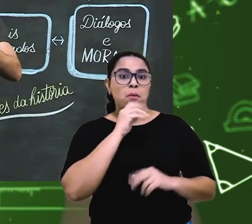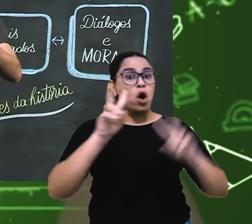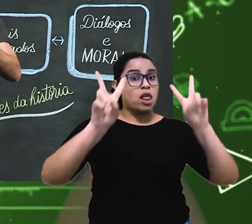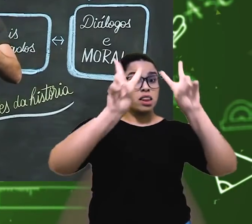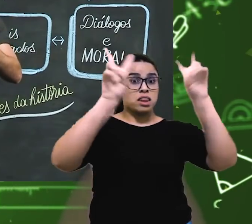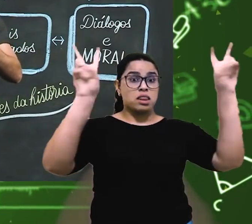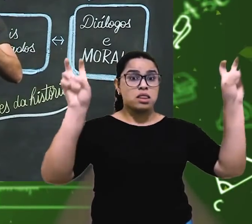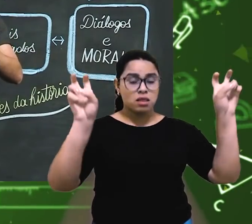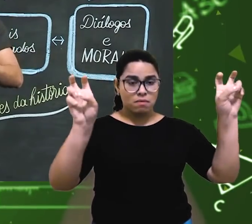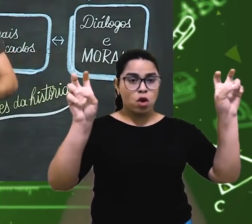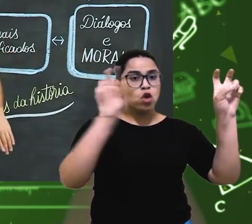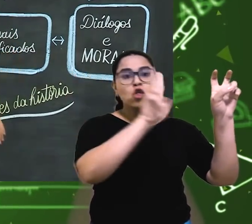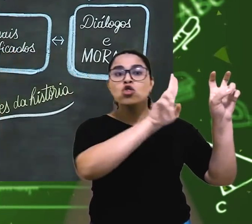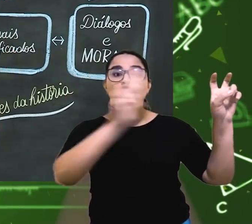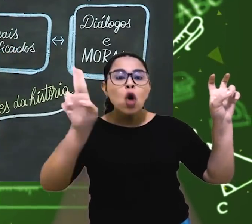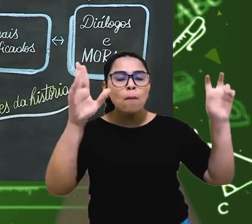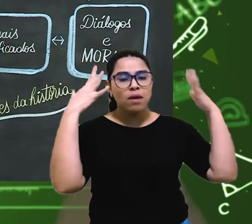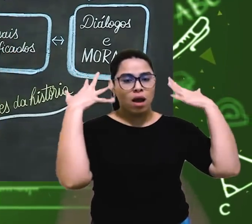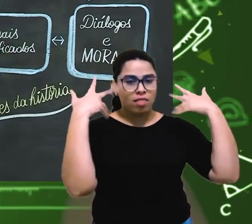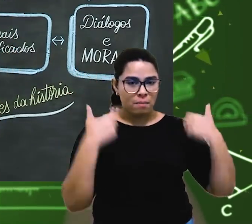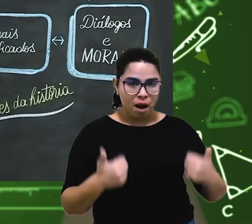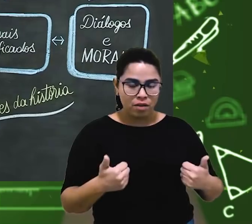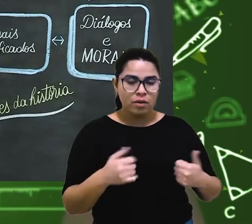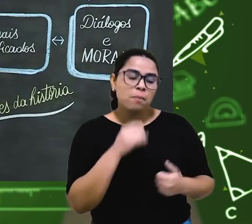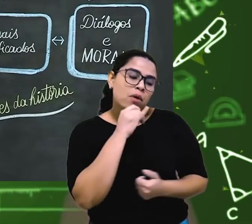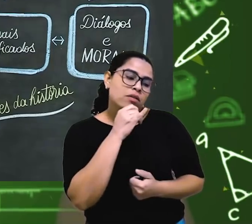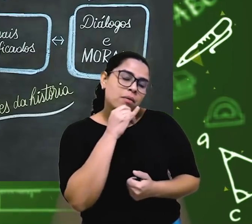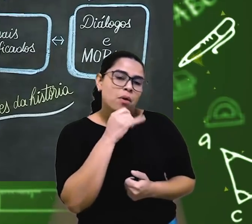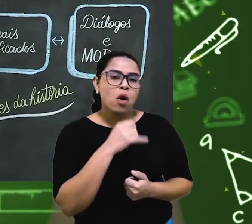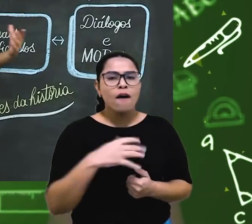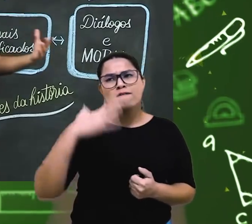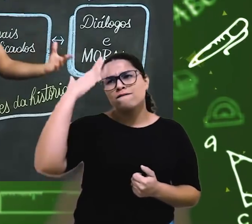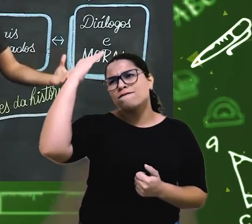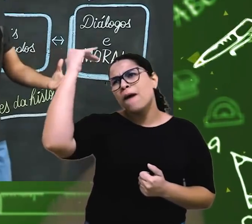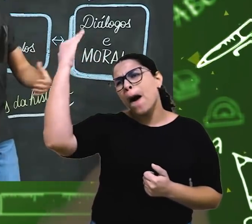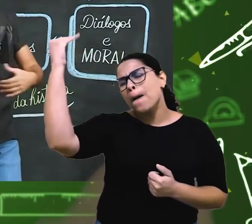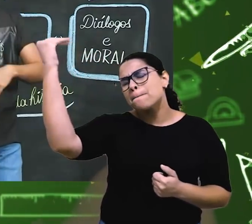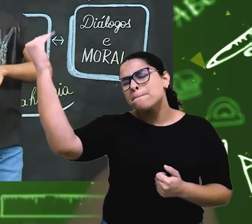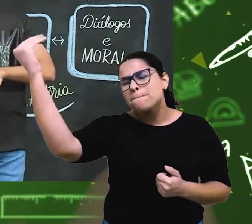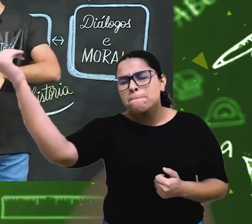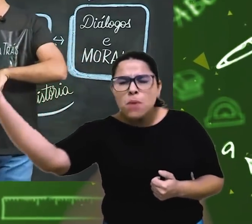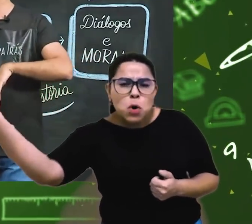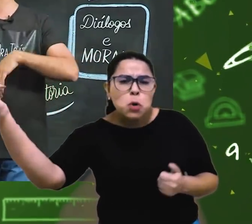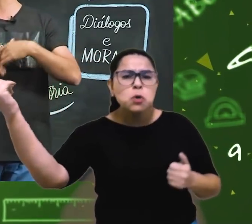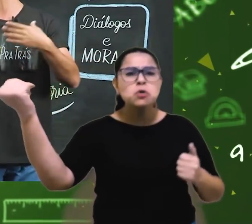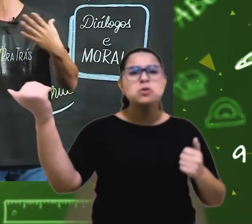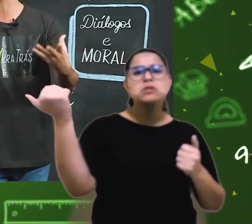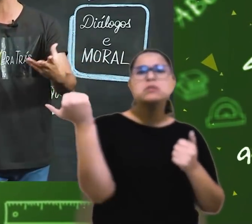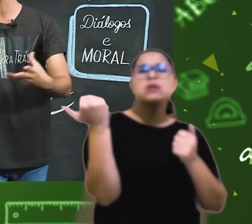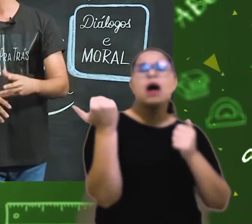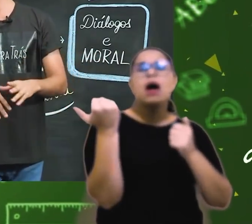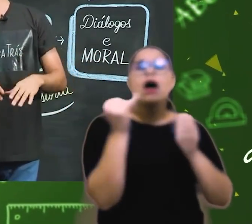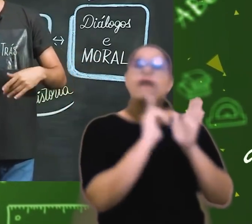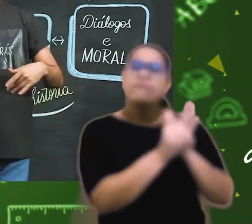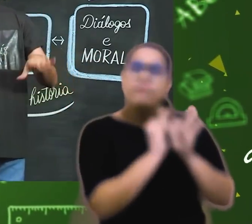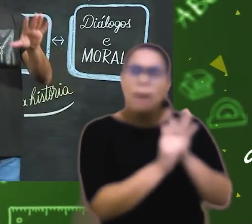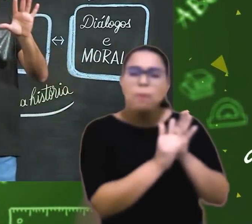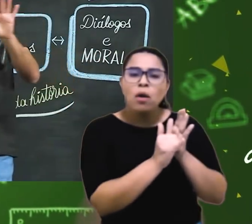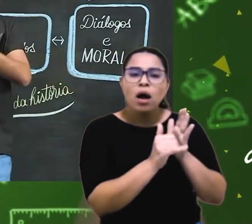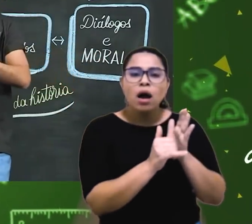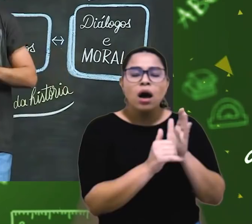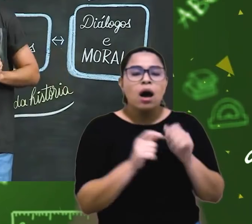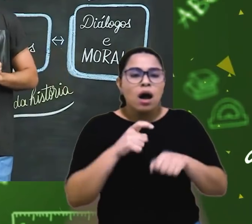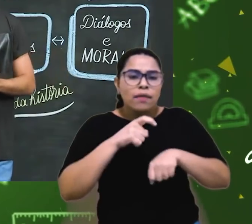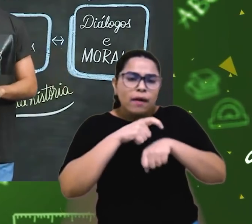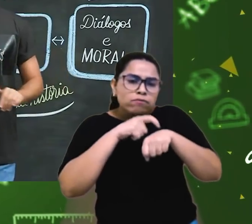que fazem parte dessa fábula. Nós temos a famosa fábula da cigarra e da formiga. A formiga, coitada, que trabalhava bastante, enquanto a cigarra